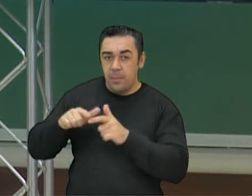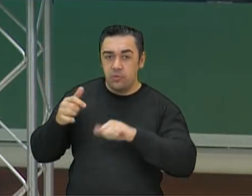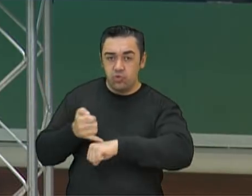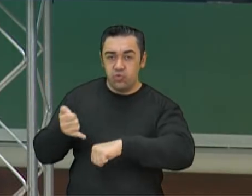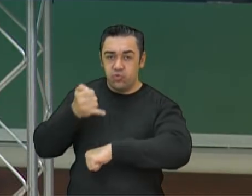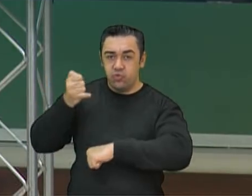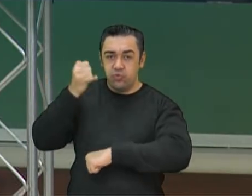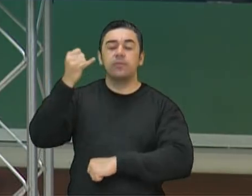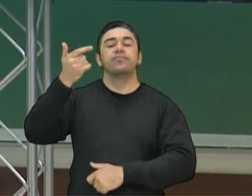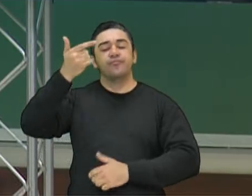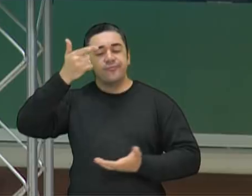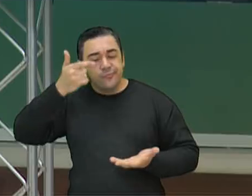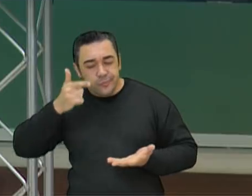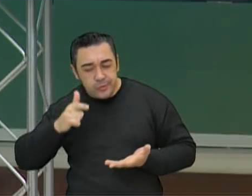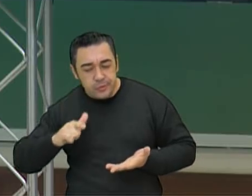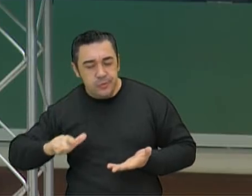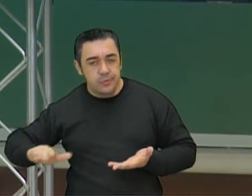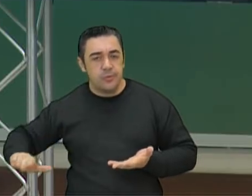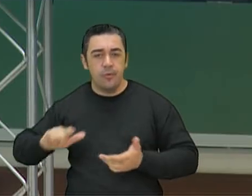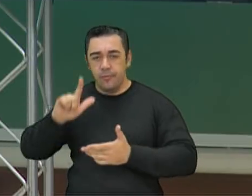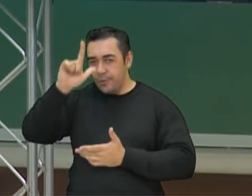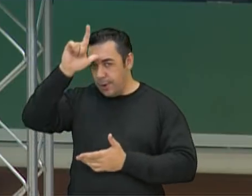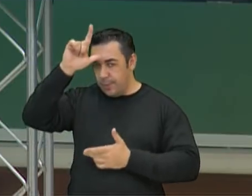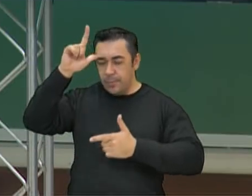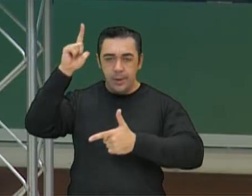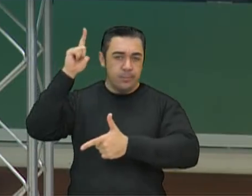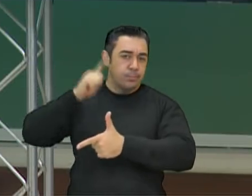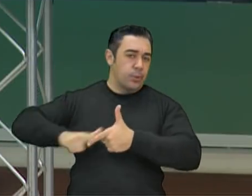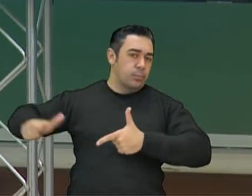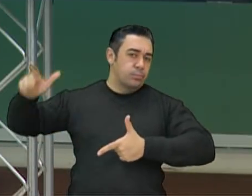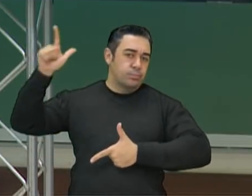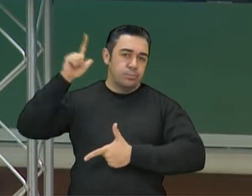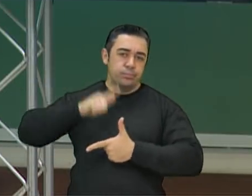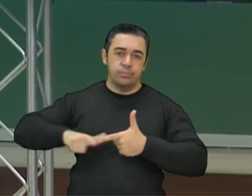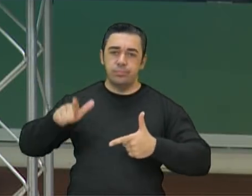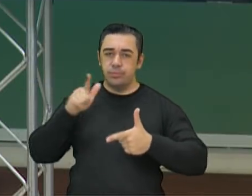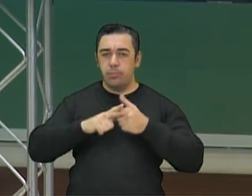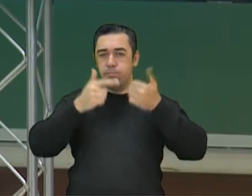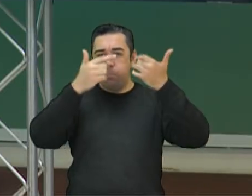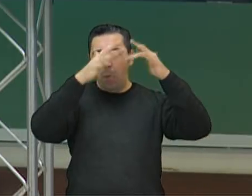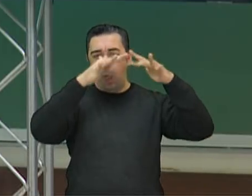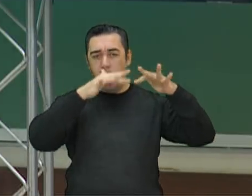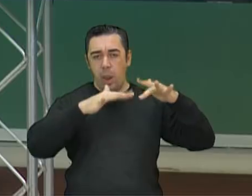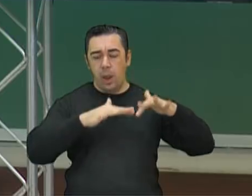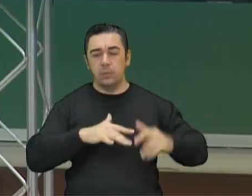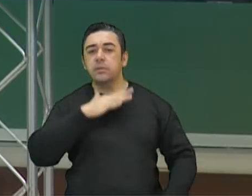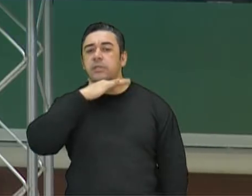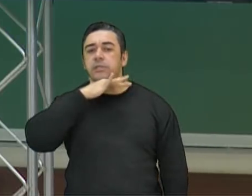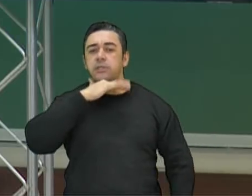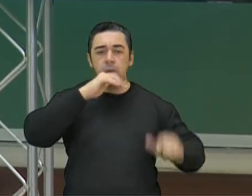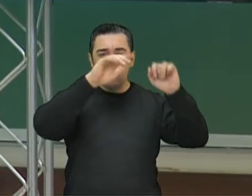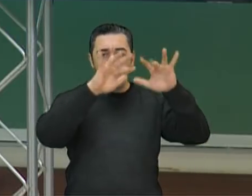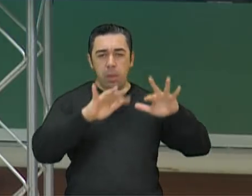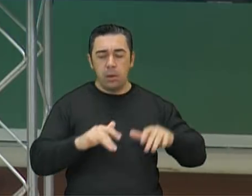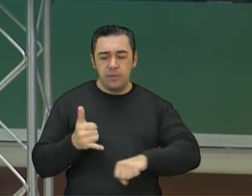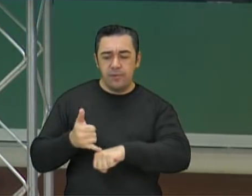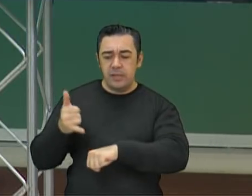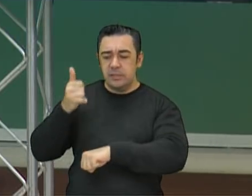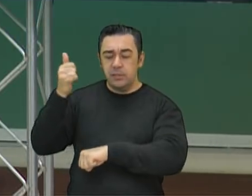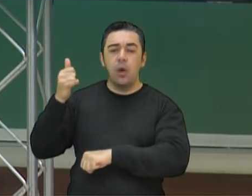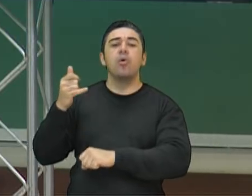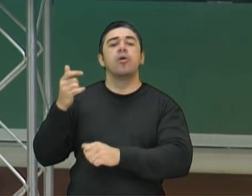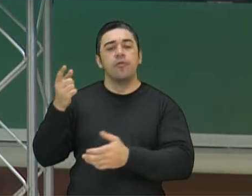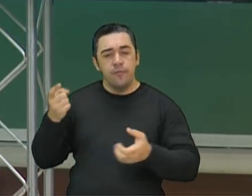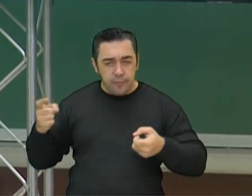a Alemanha novamente no caos. Produção caiu, inflação disparou e o desemprego